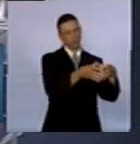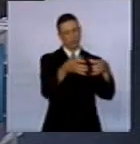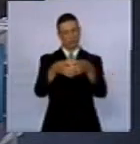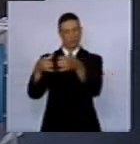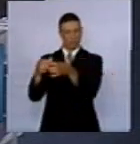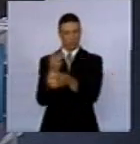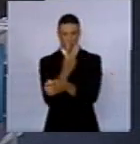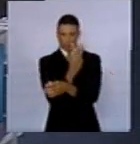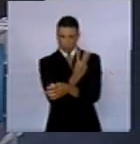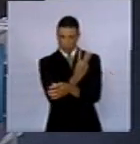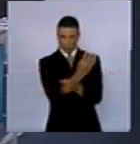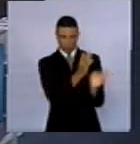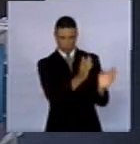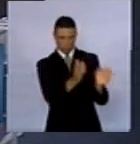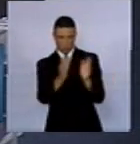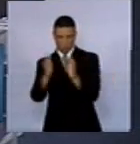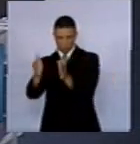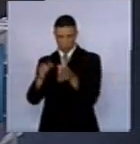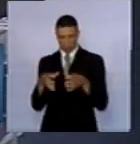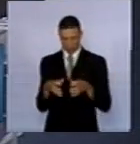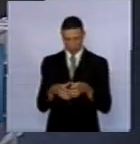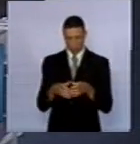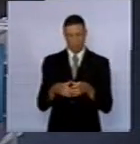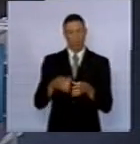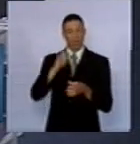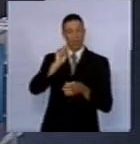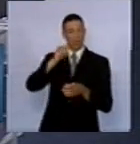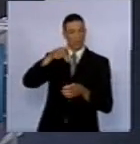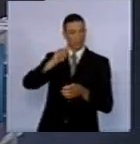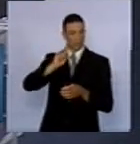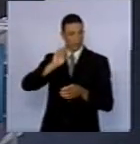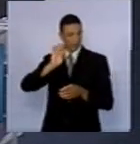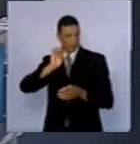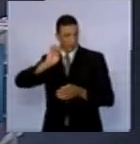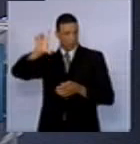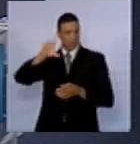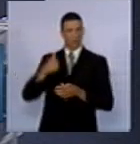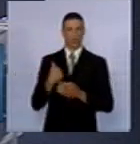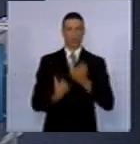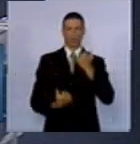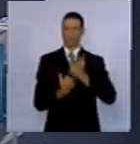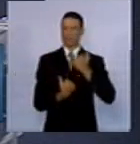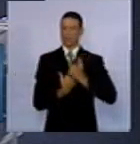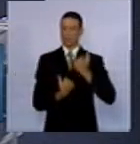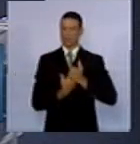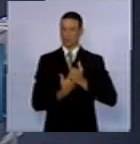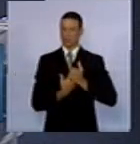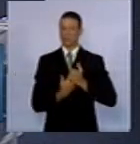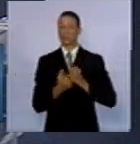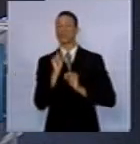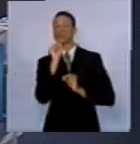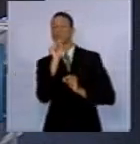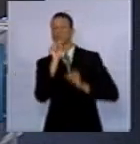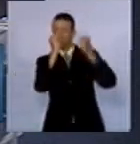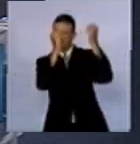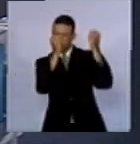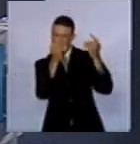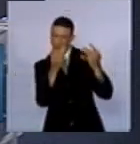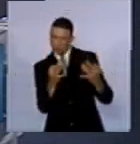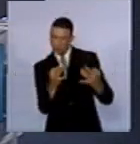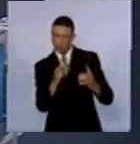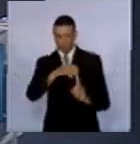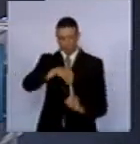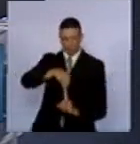produtiva são de responsabilidade dancini cabendo a Anatel A Entidade que eu aqui representa tratar única e exclusivamente